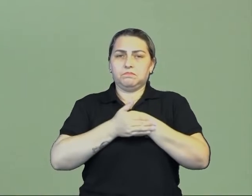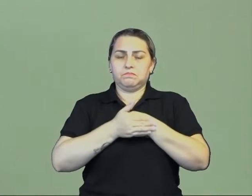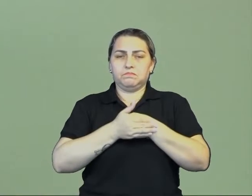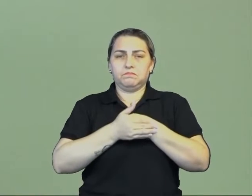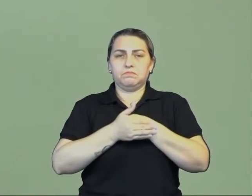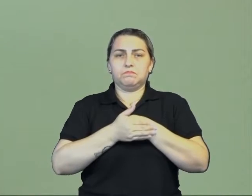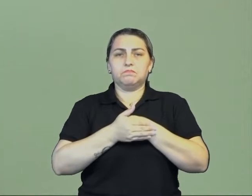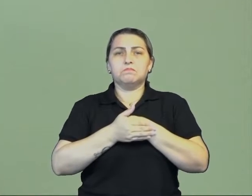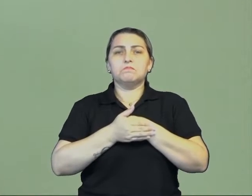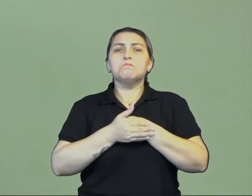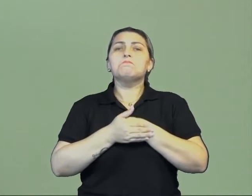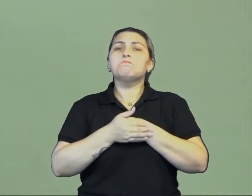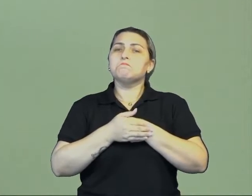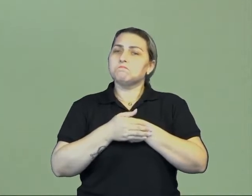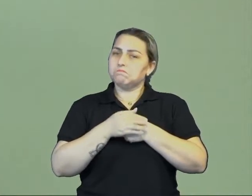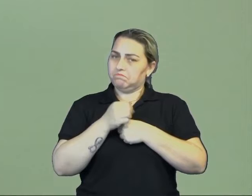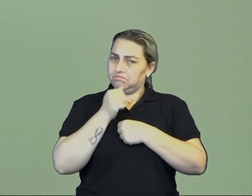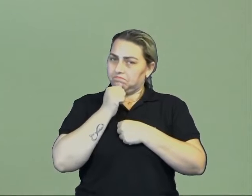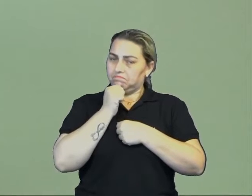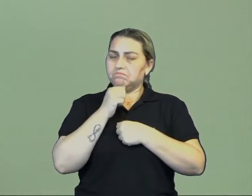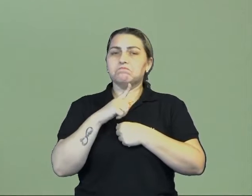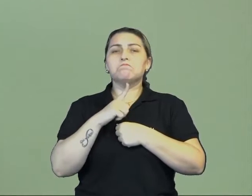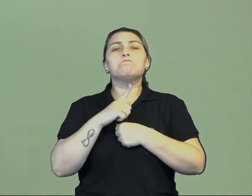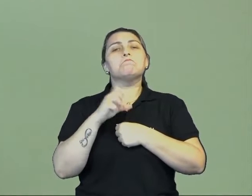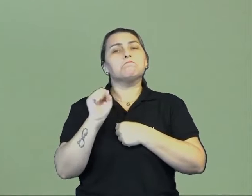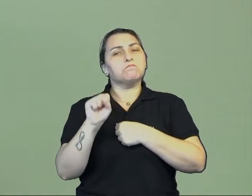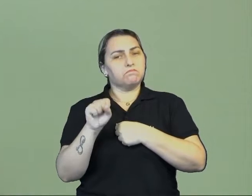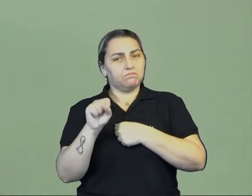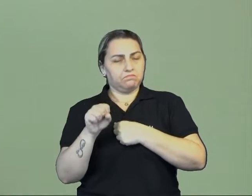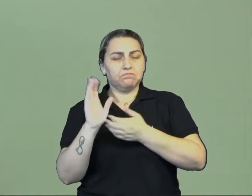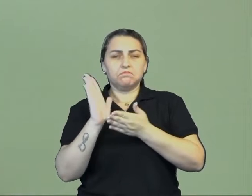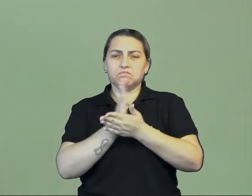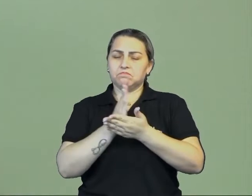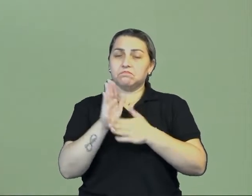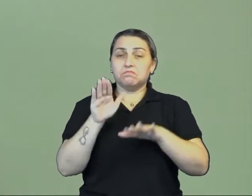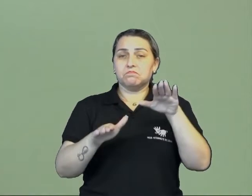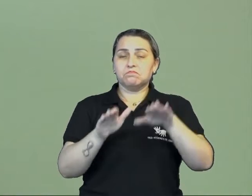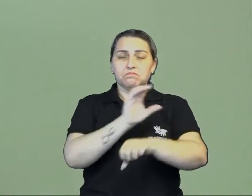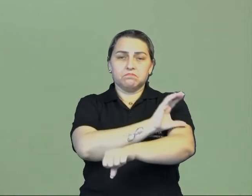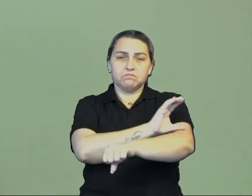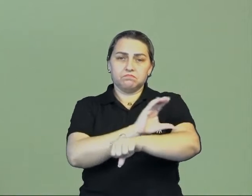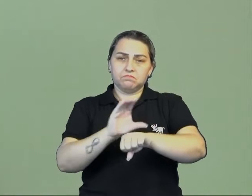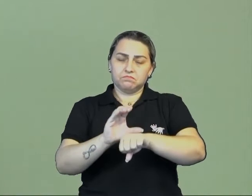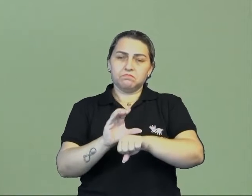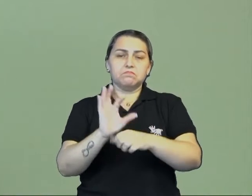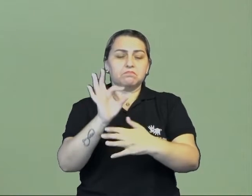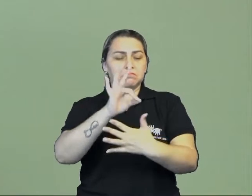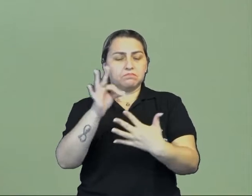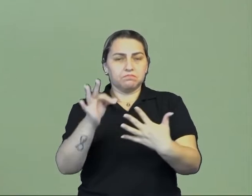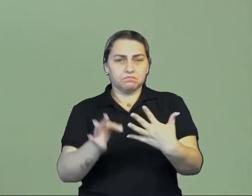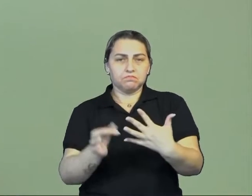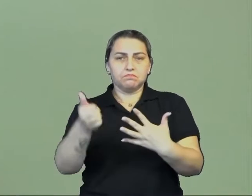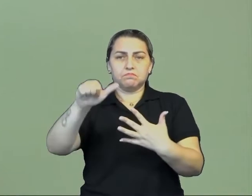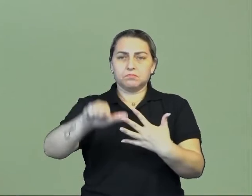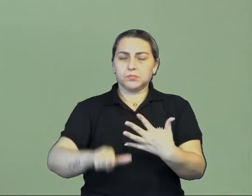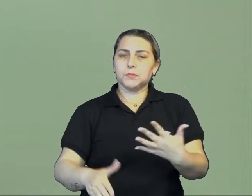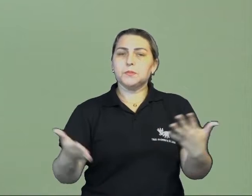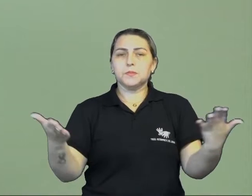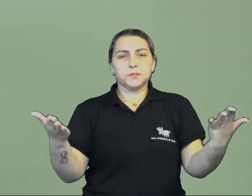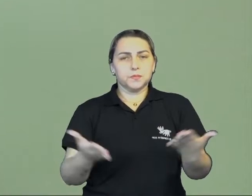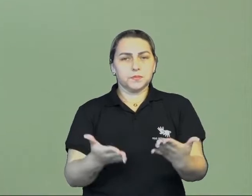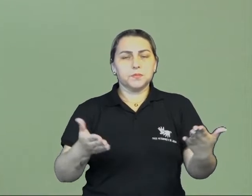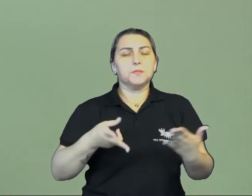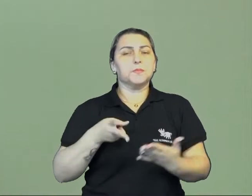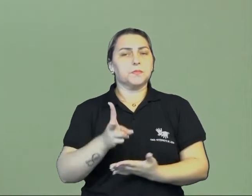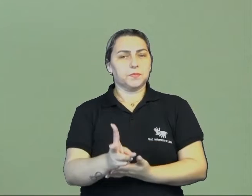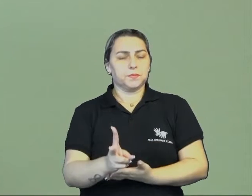Isso ainda existe hoje? De alguma forma, em alguns aspectos, e a depender da cultura, que é um elemento que a gente vai analisar hoje, isso